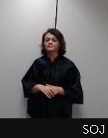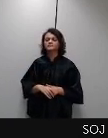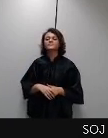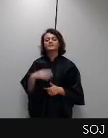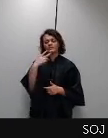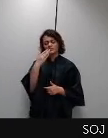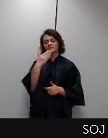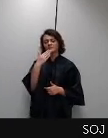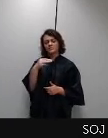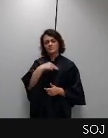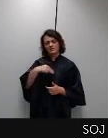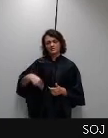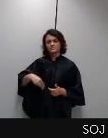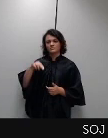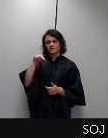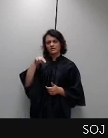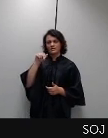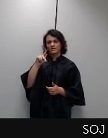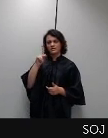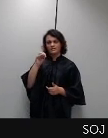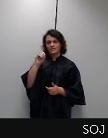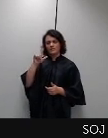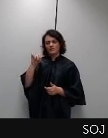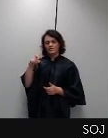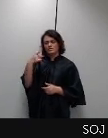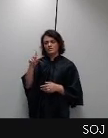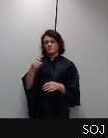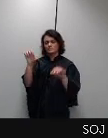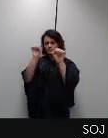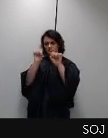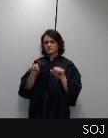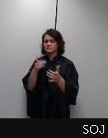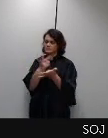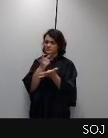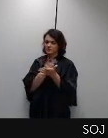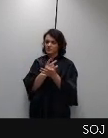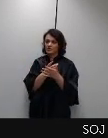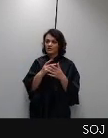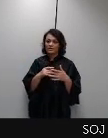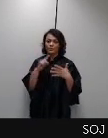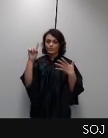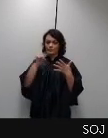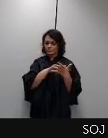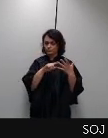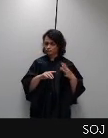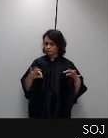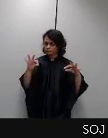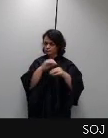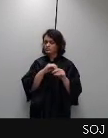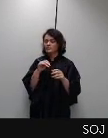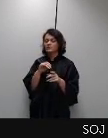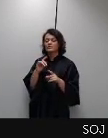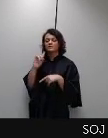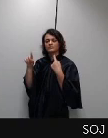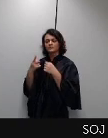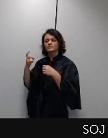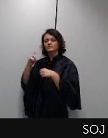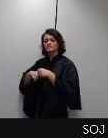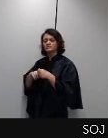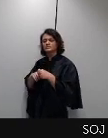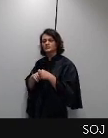e vamos seguir nossa sistemática tornar nulo tudo e retornar e na origem aguardar o jogador